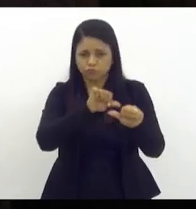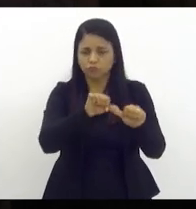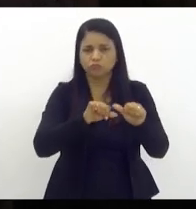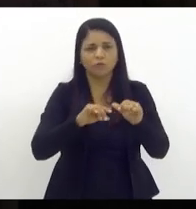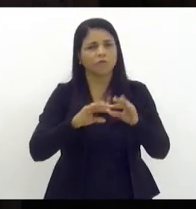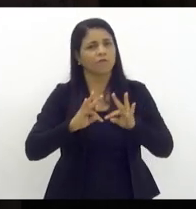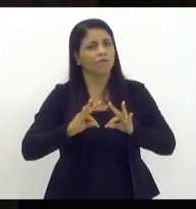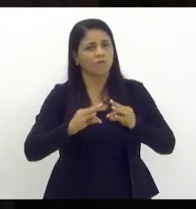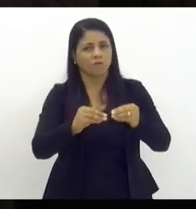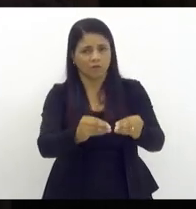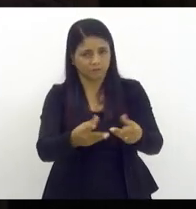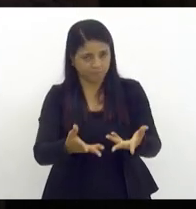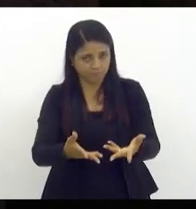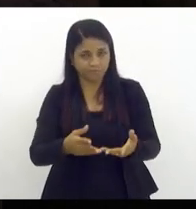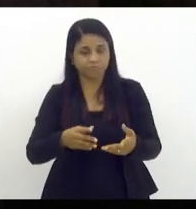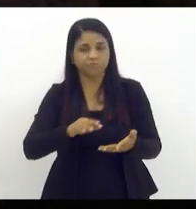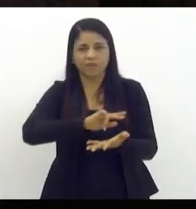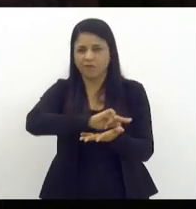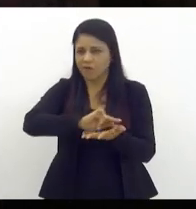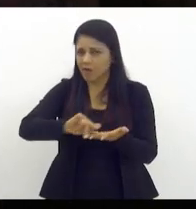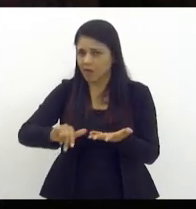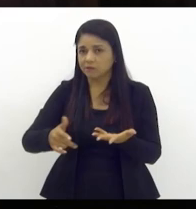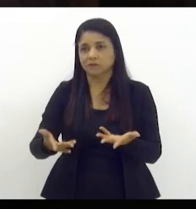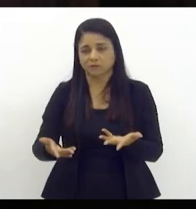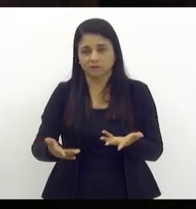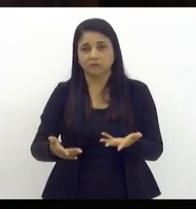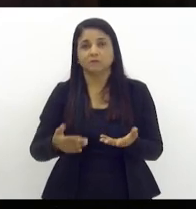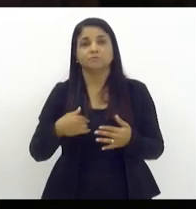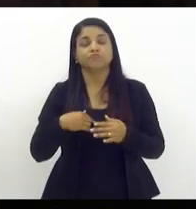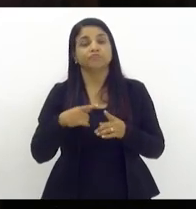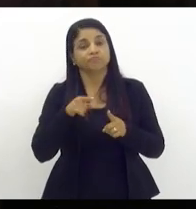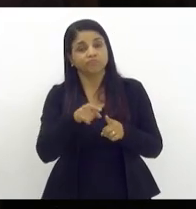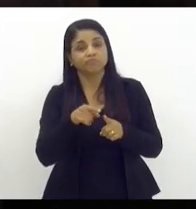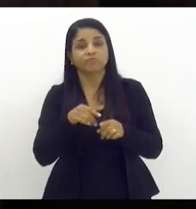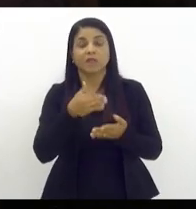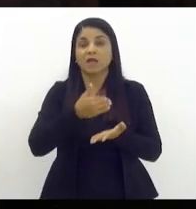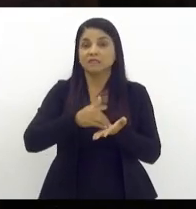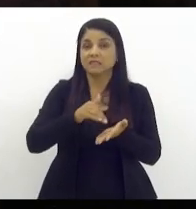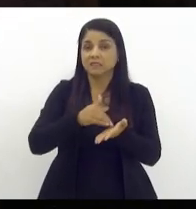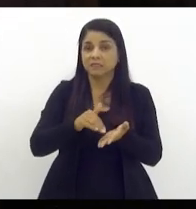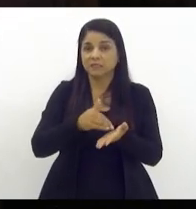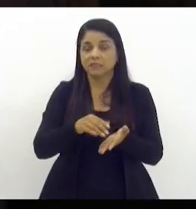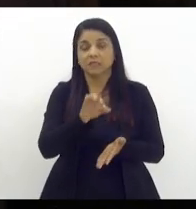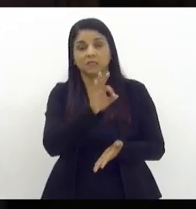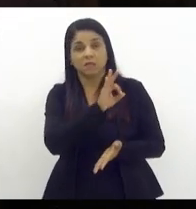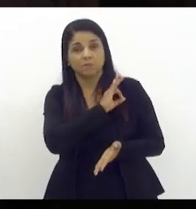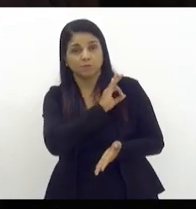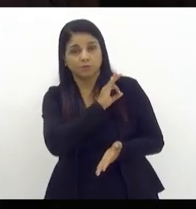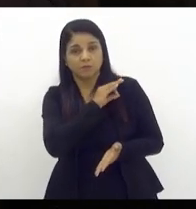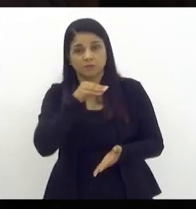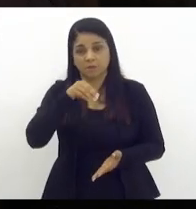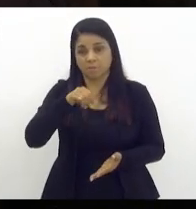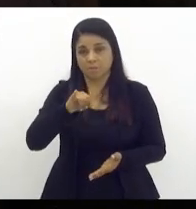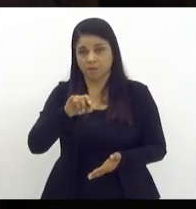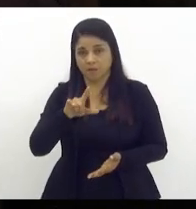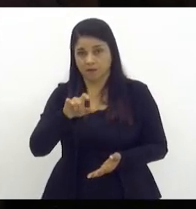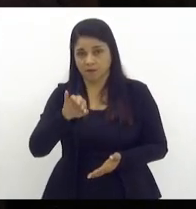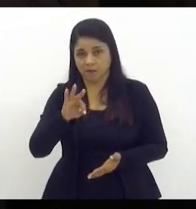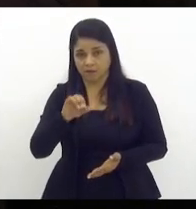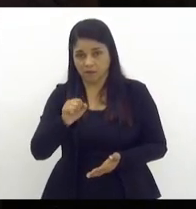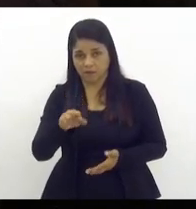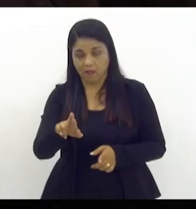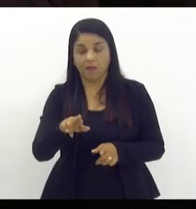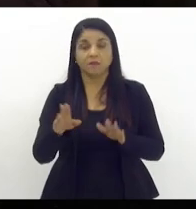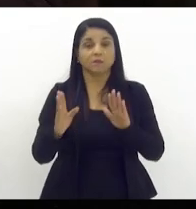convencemos os representantes da Secretaria de Polícia Militar e também da Secretaria da Casa Civil, onde